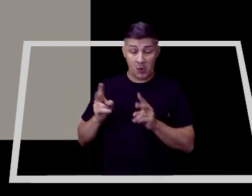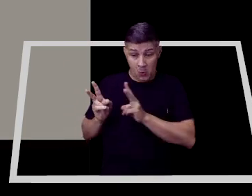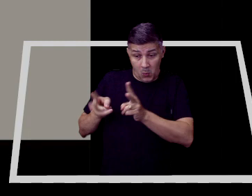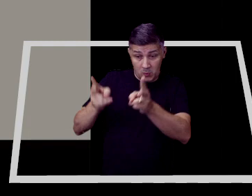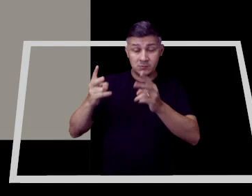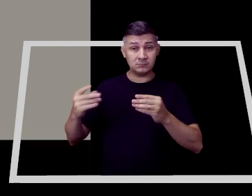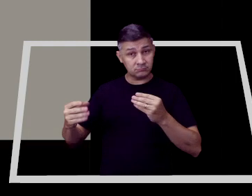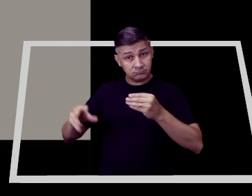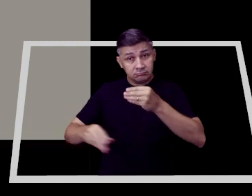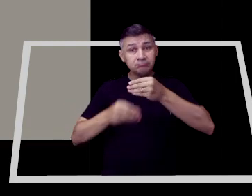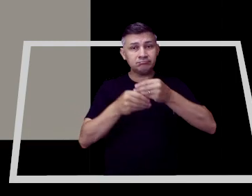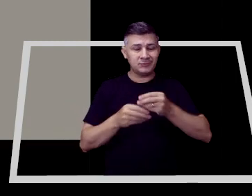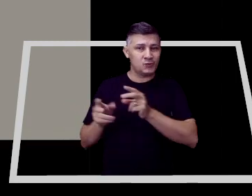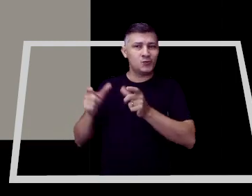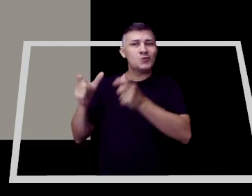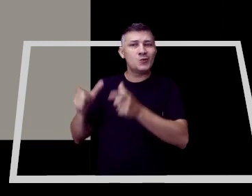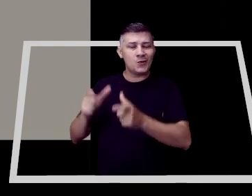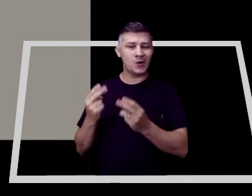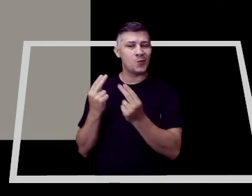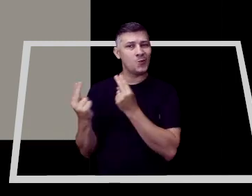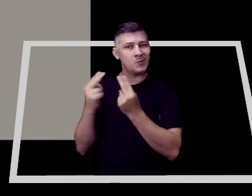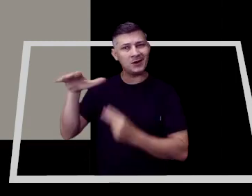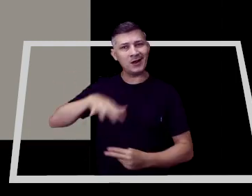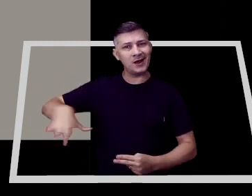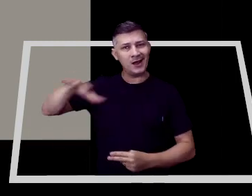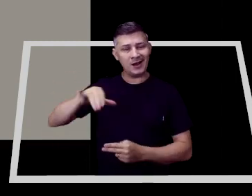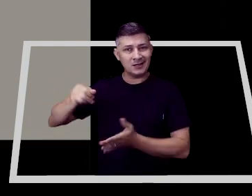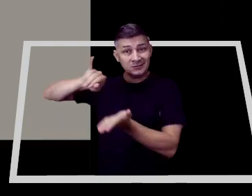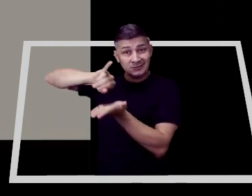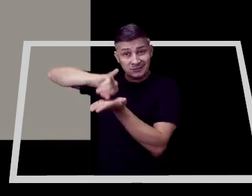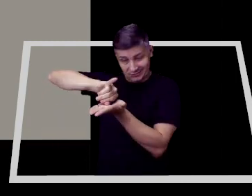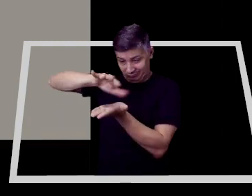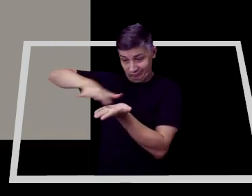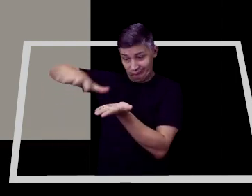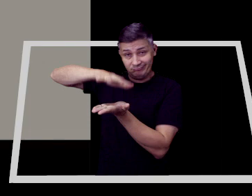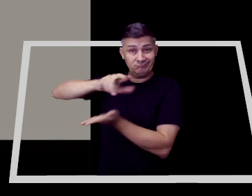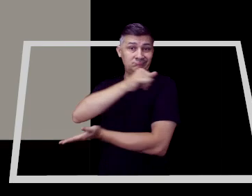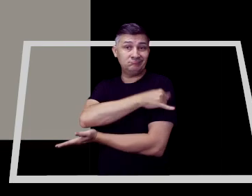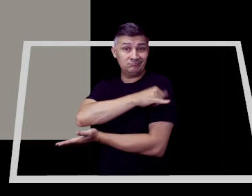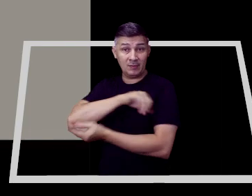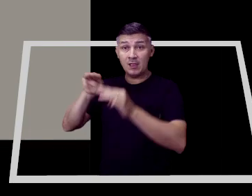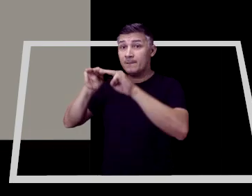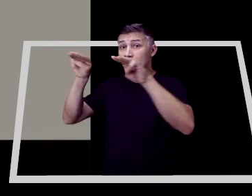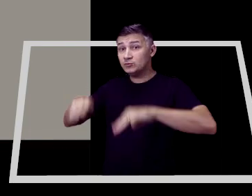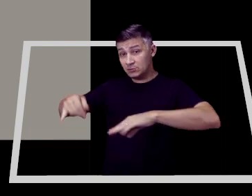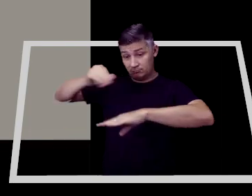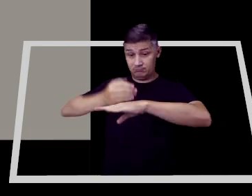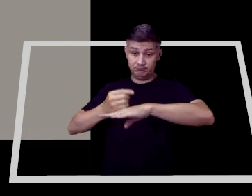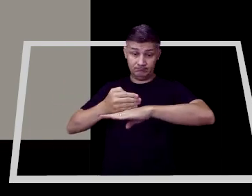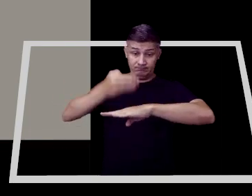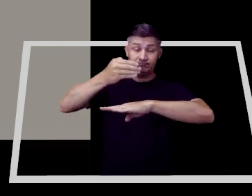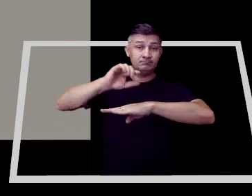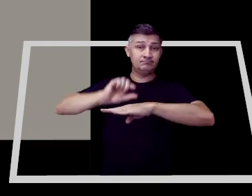ser uma continuidade dos espaços urbanos da área central do Rio de Janeiro e esse museu